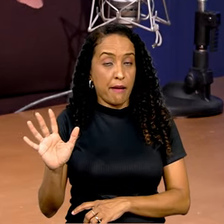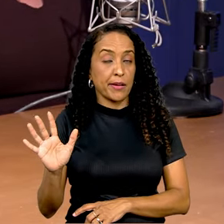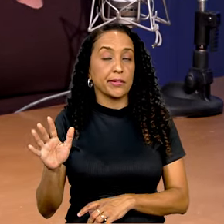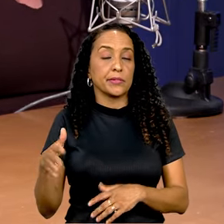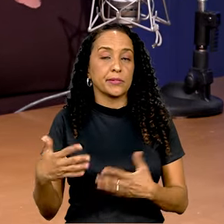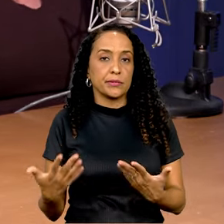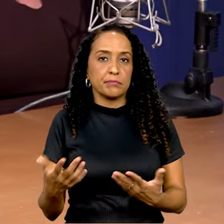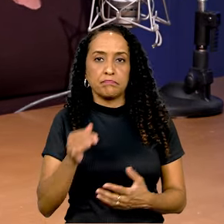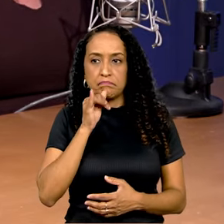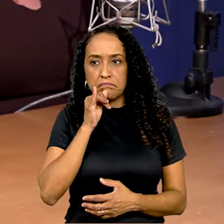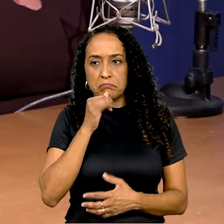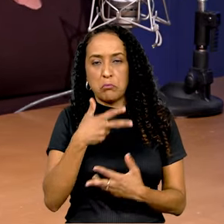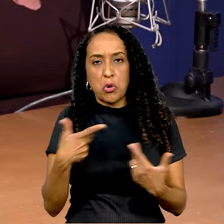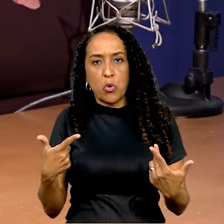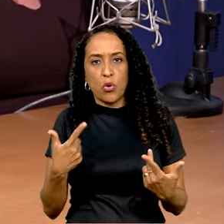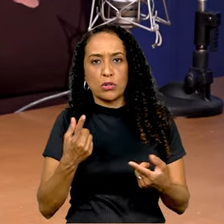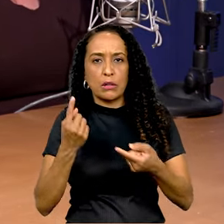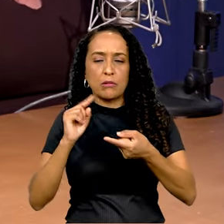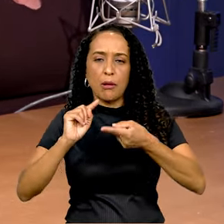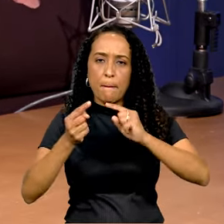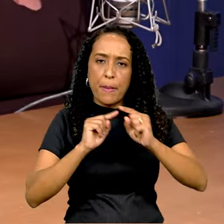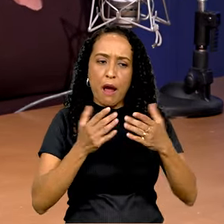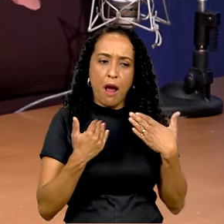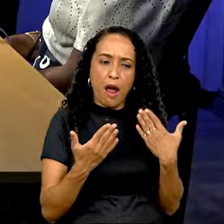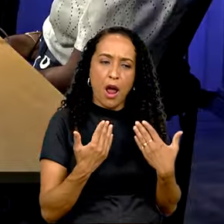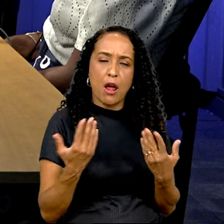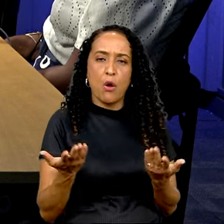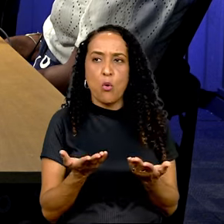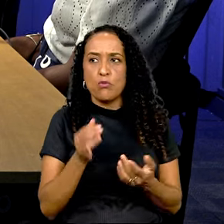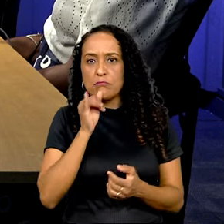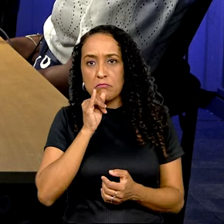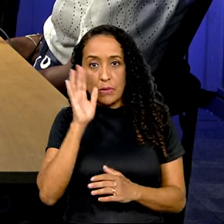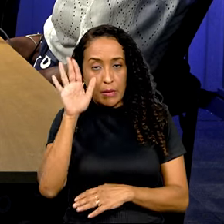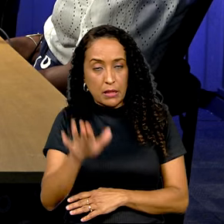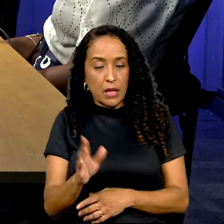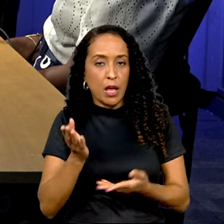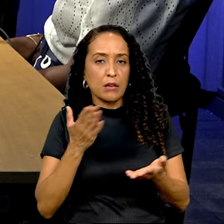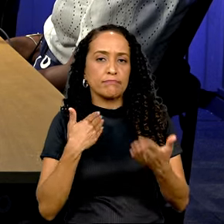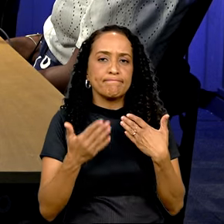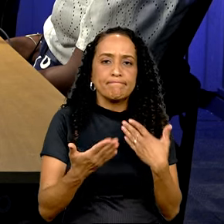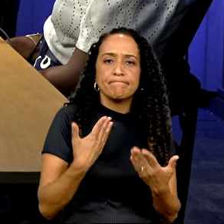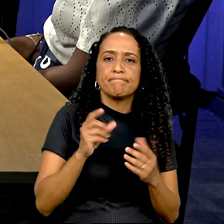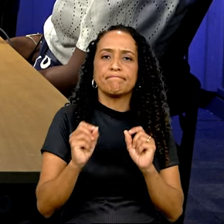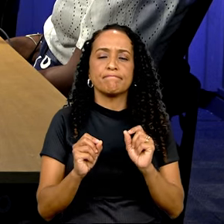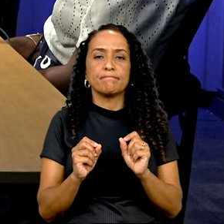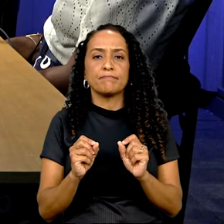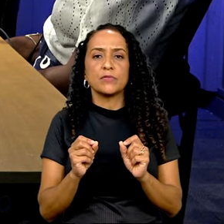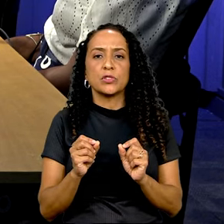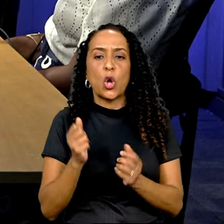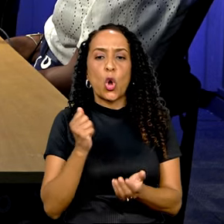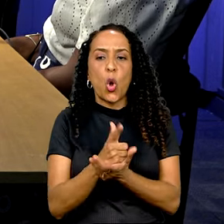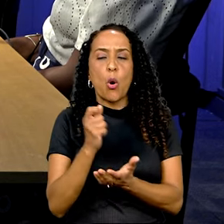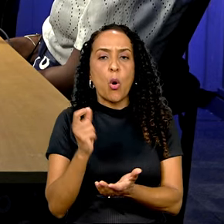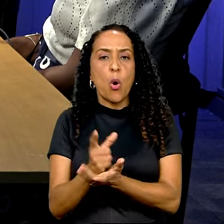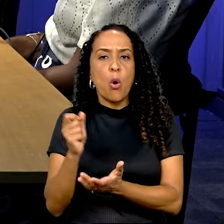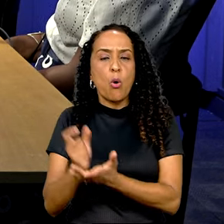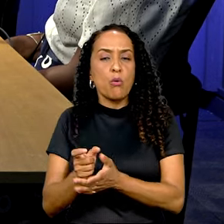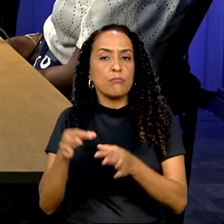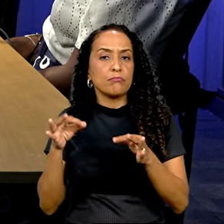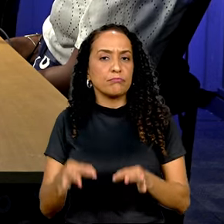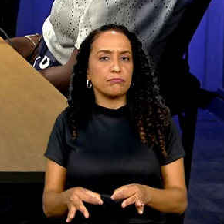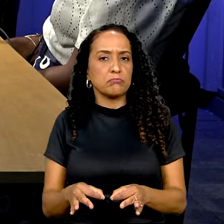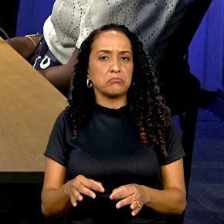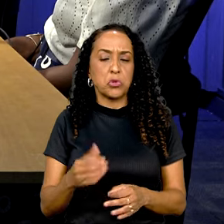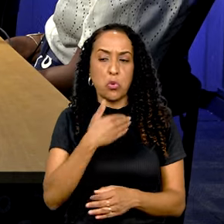então por exemplo uma coisa que a gente discute muito que hoje de tarde mesmo a gente estava discutindo é a questão de compras afirmativas